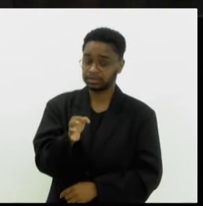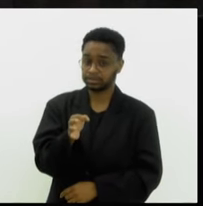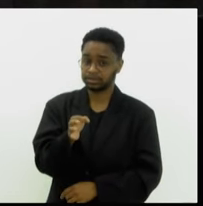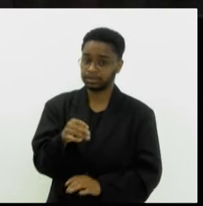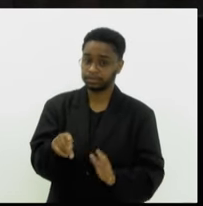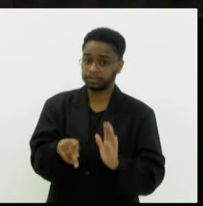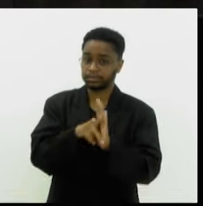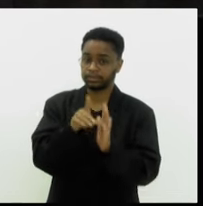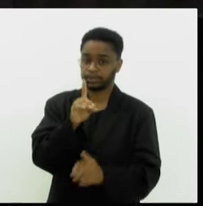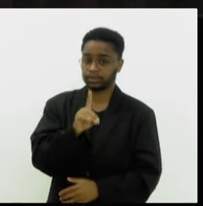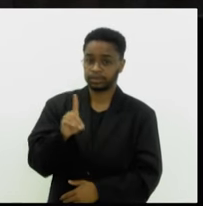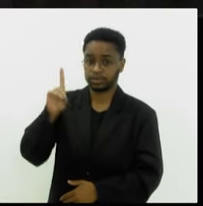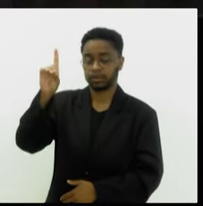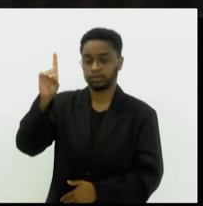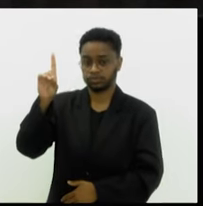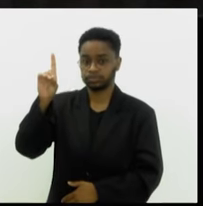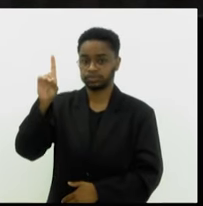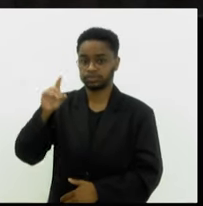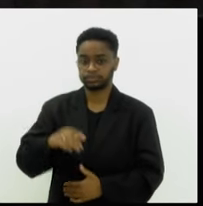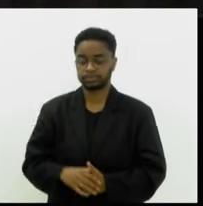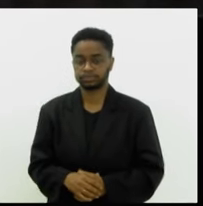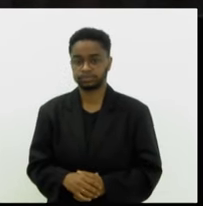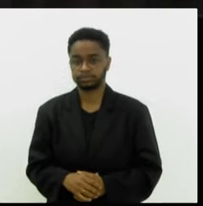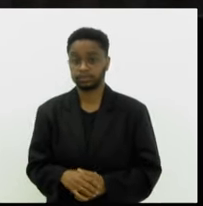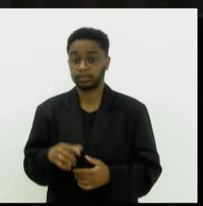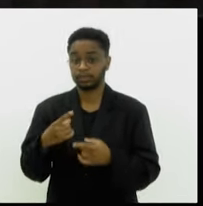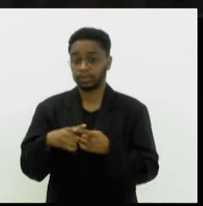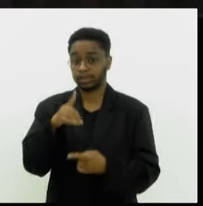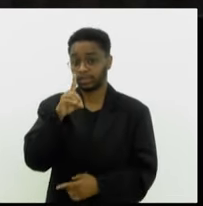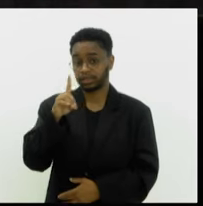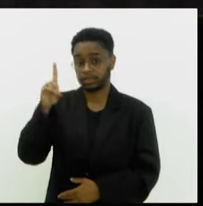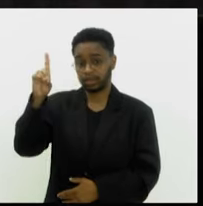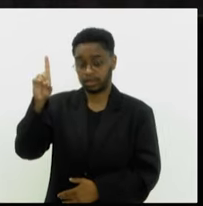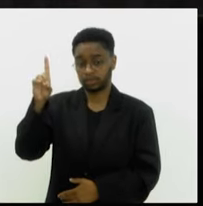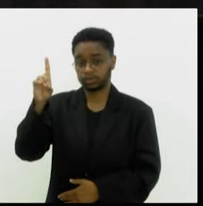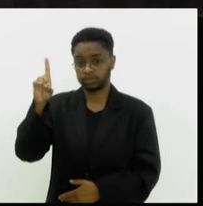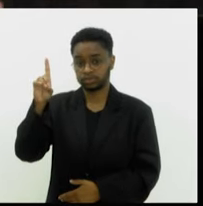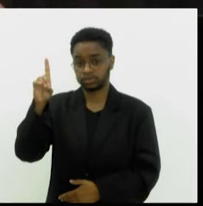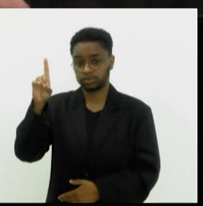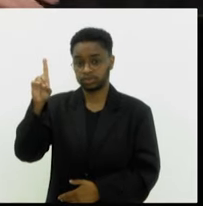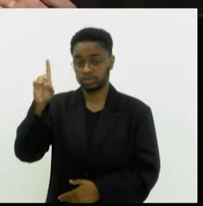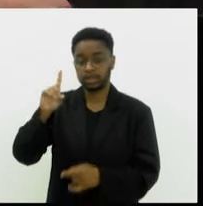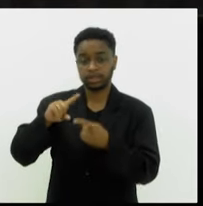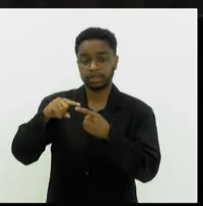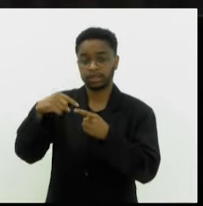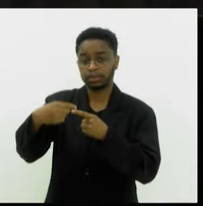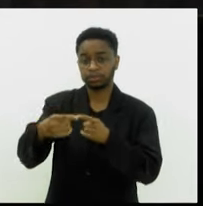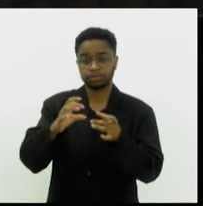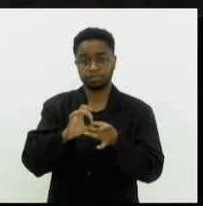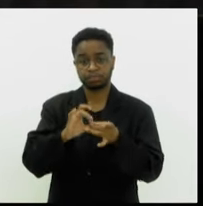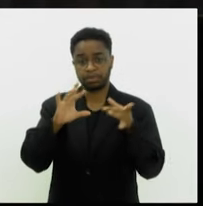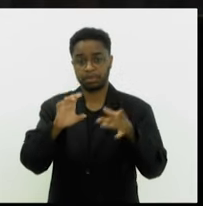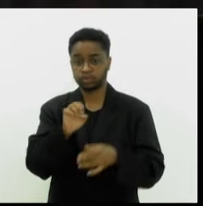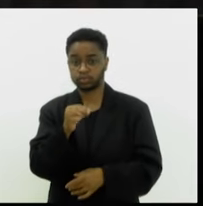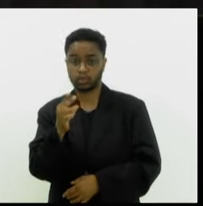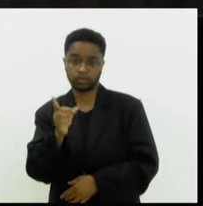vem dos lábios do Senhor. Deus é que depois permite ou não que os nossos planos